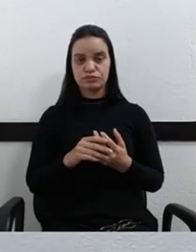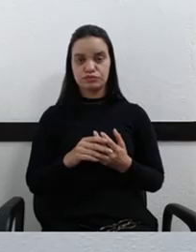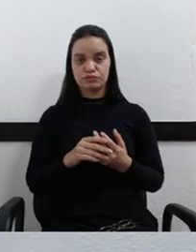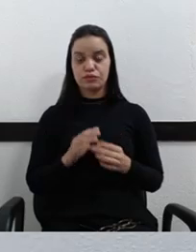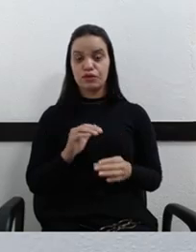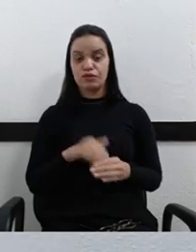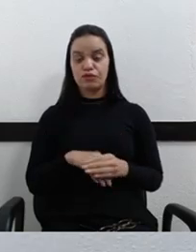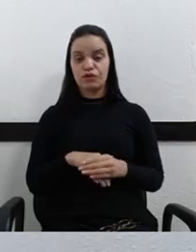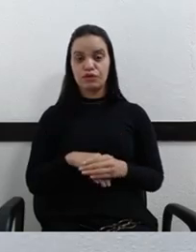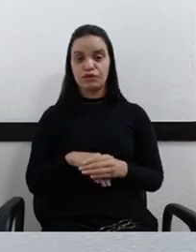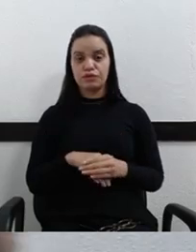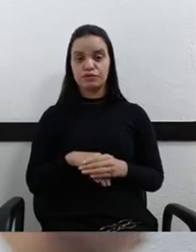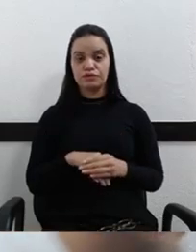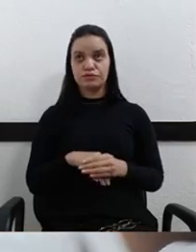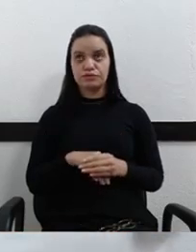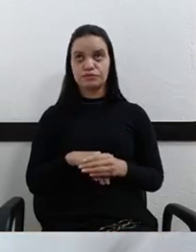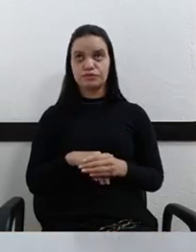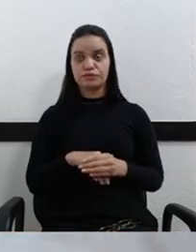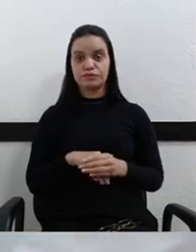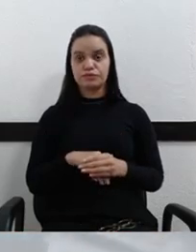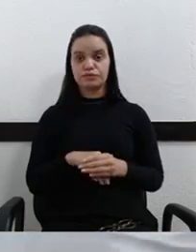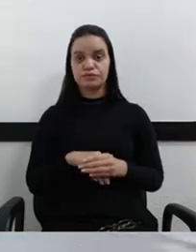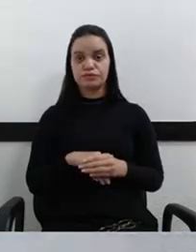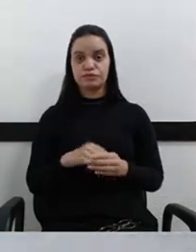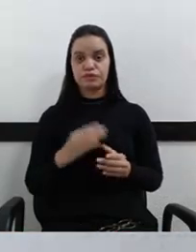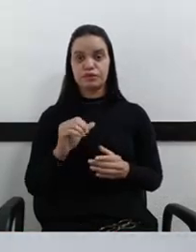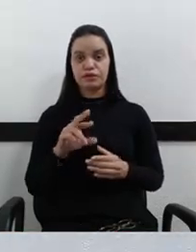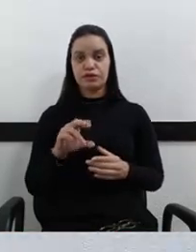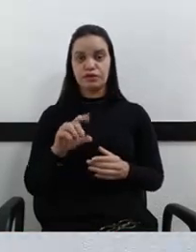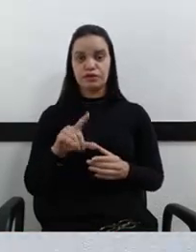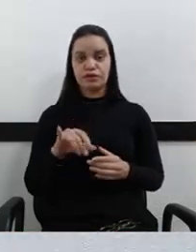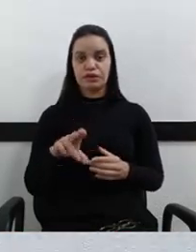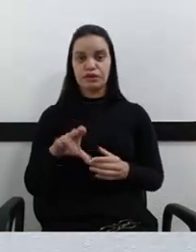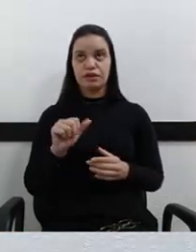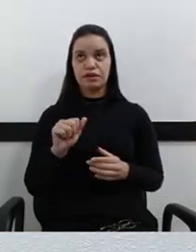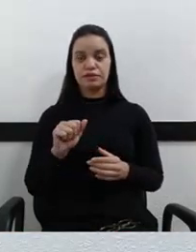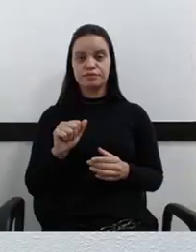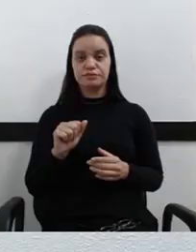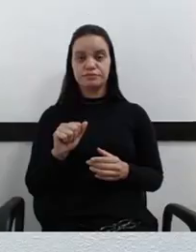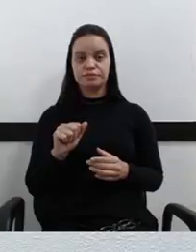Como vota a conselheira Carolina Rangel Nogueira?